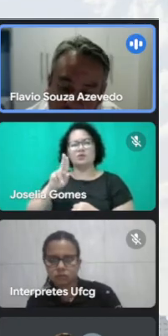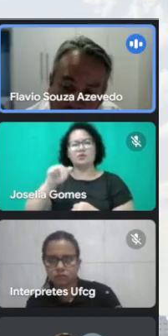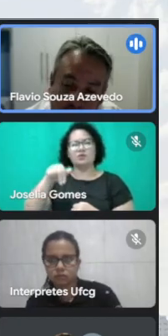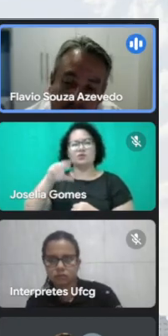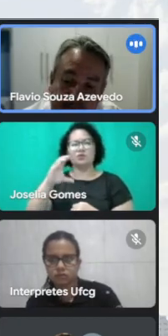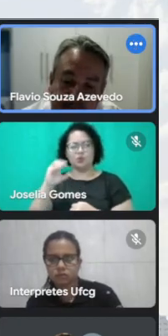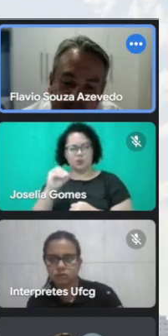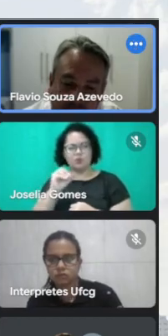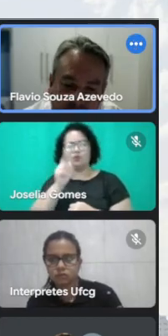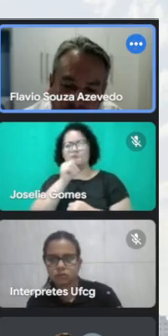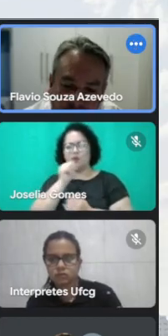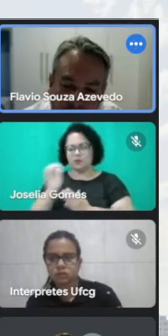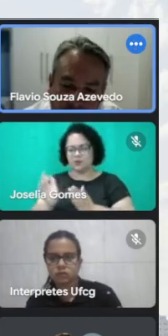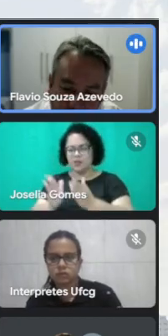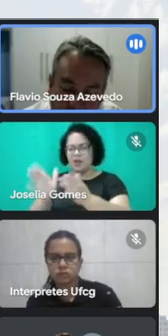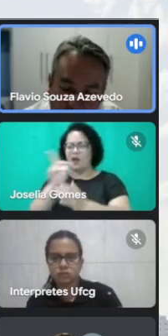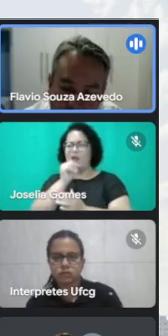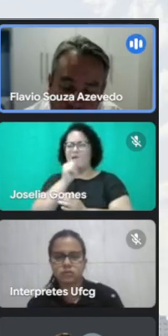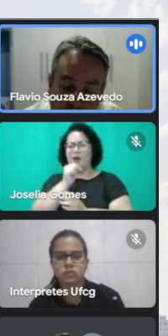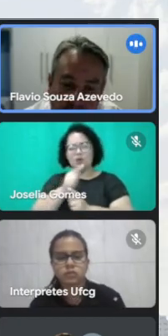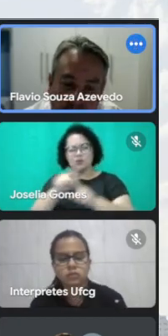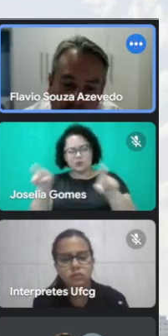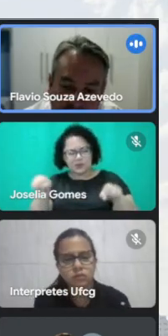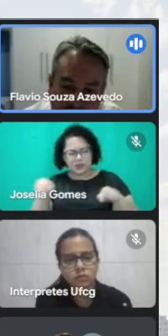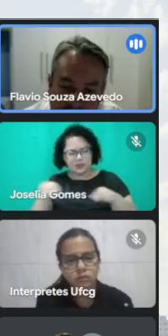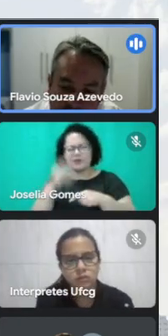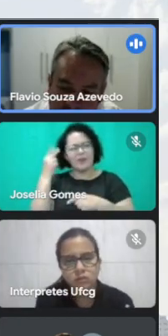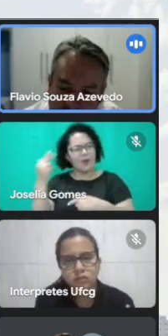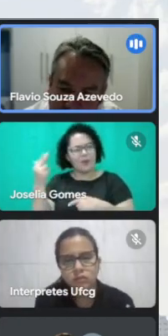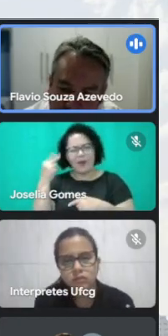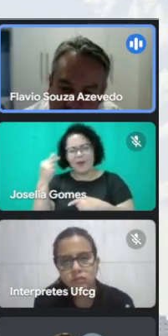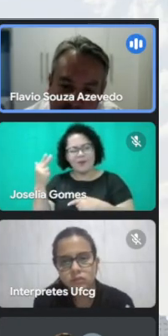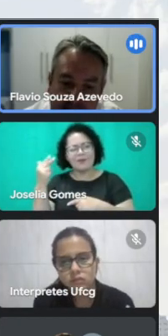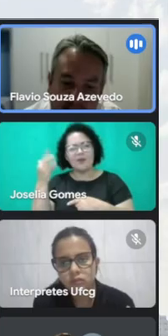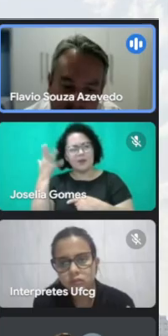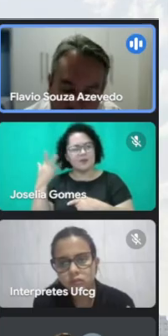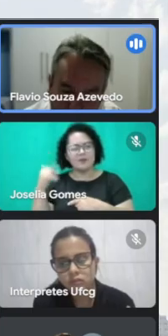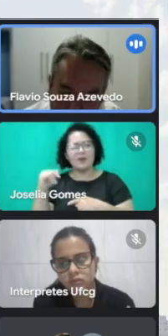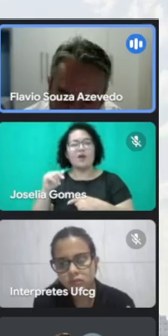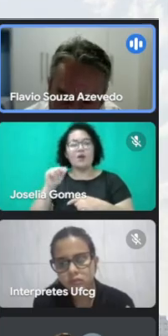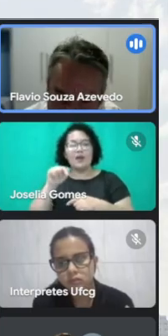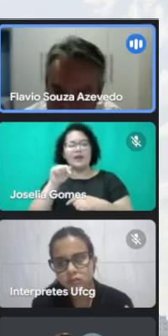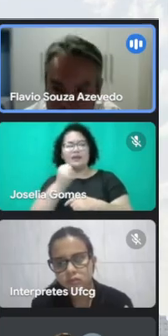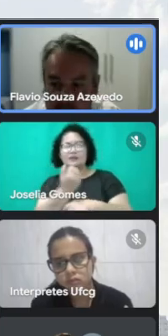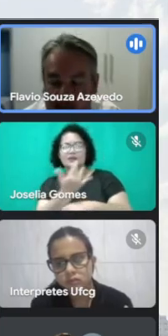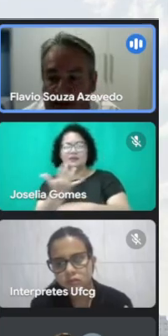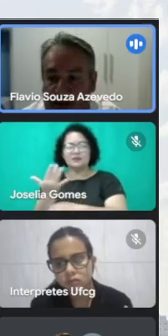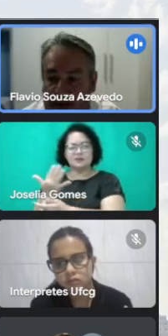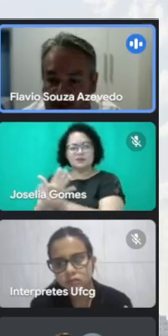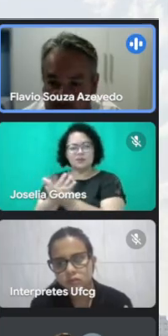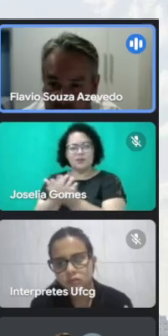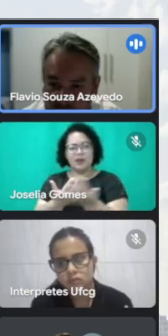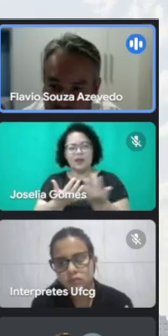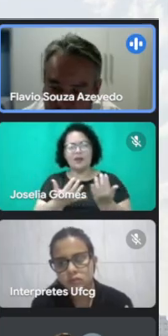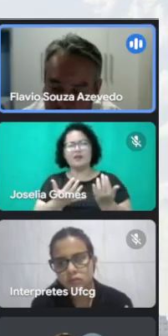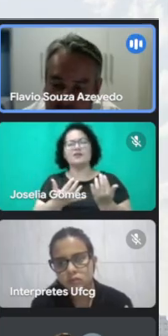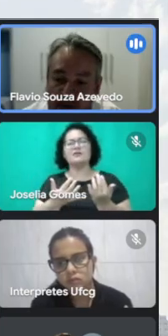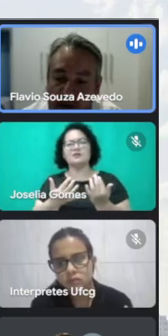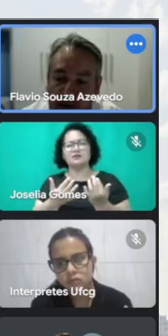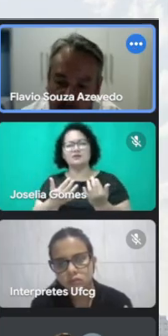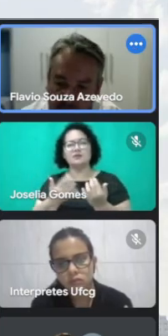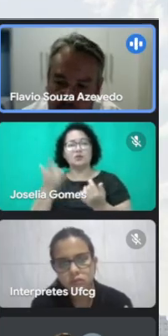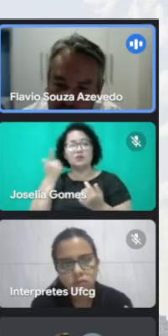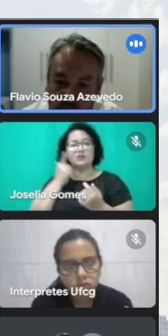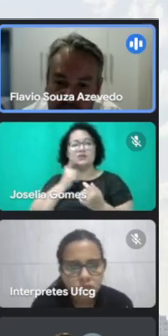rios, nos açudes, é bem comum, que essas plantas elas sobreviviam, né, essas condições